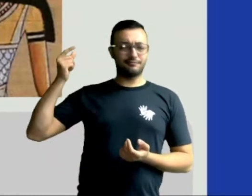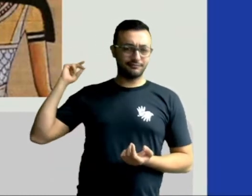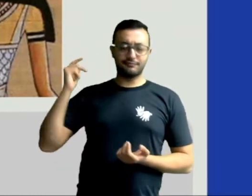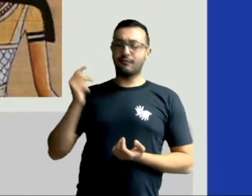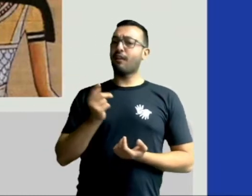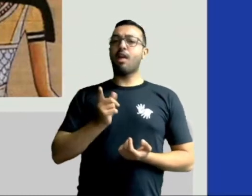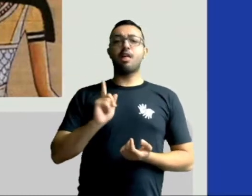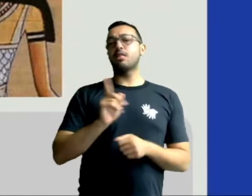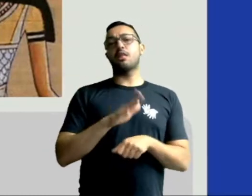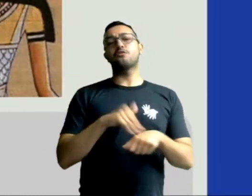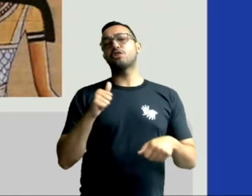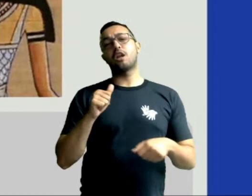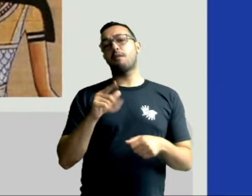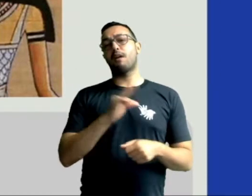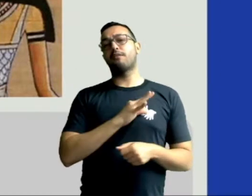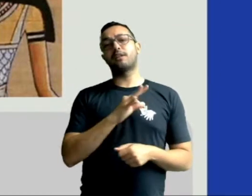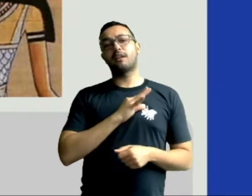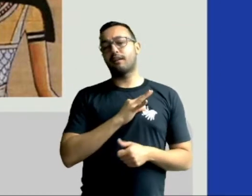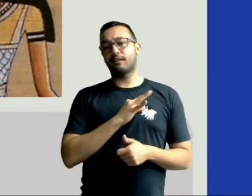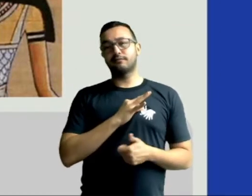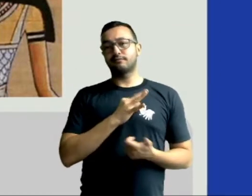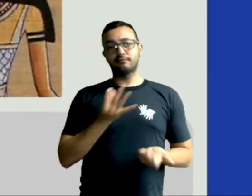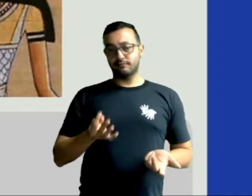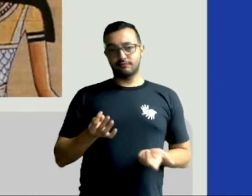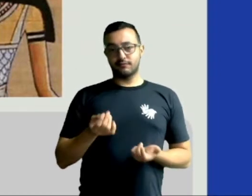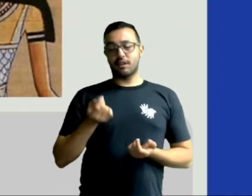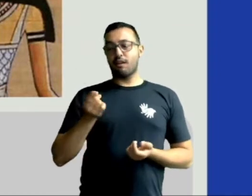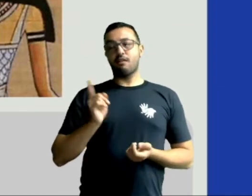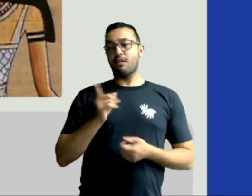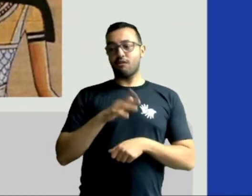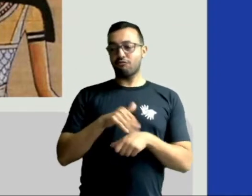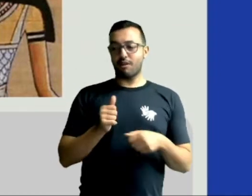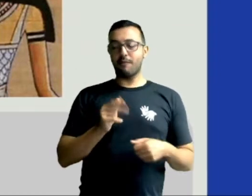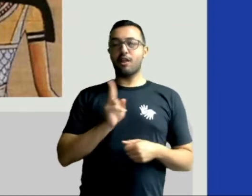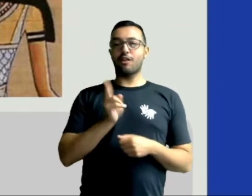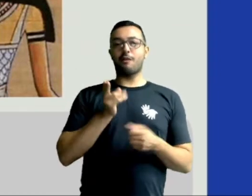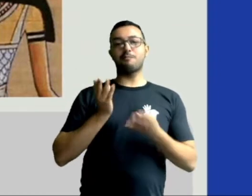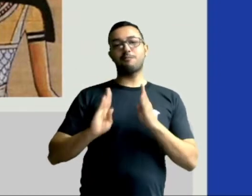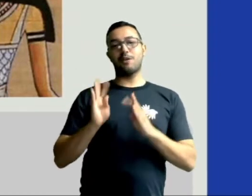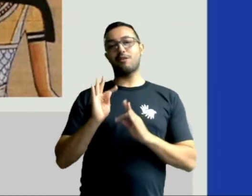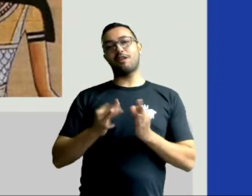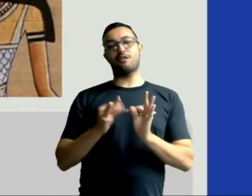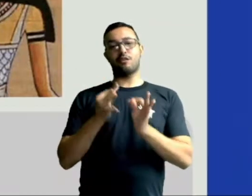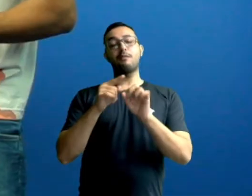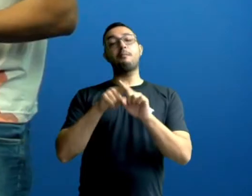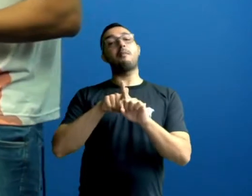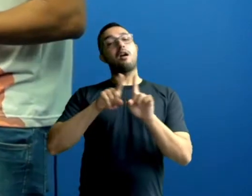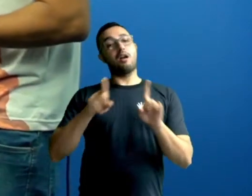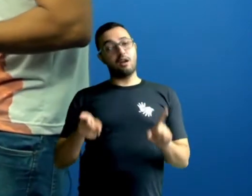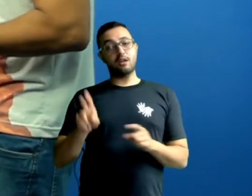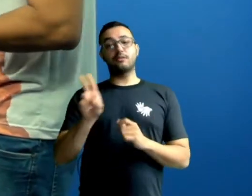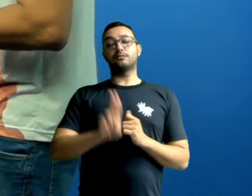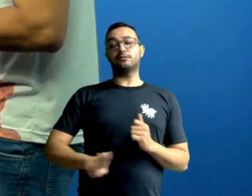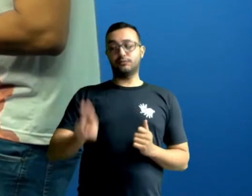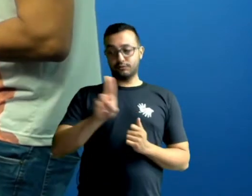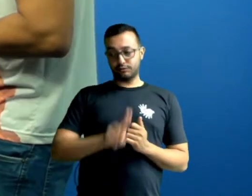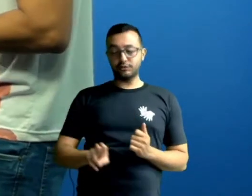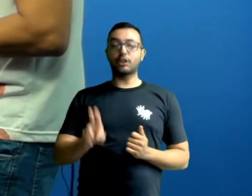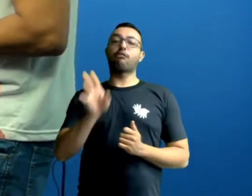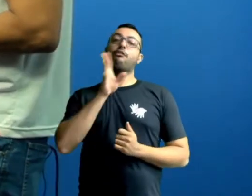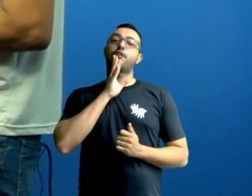eles não chamavam essa técnica, esse procedimento de biotecnologia, né? Mas eles já utilizavam-se